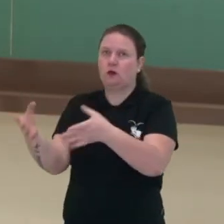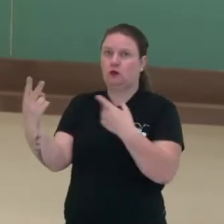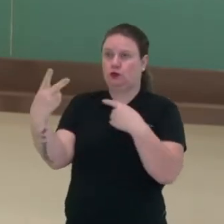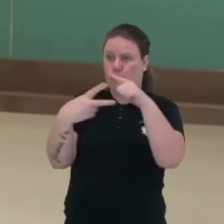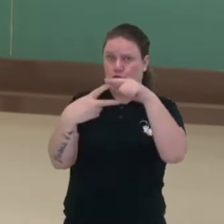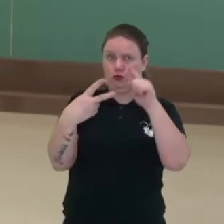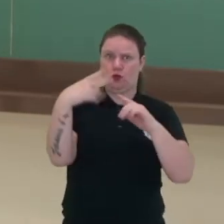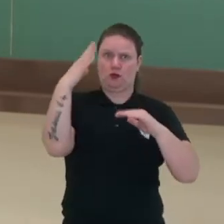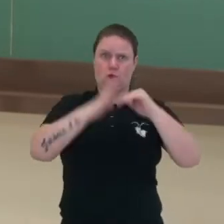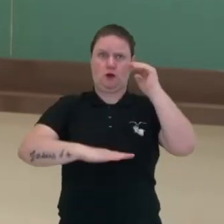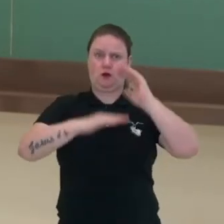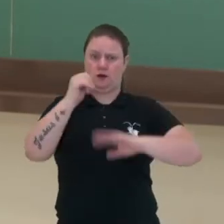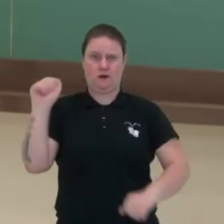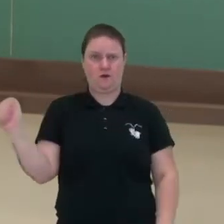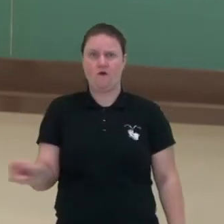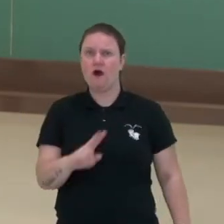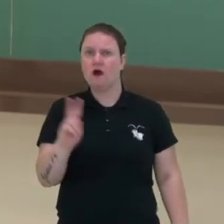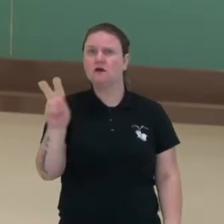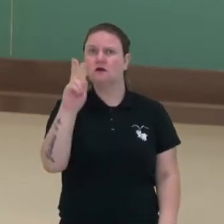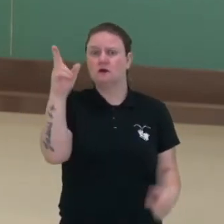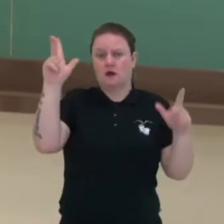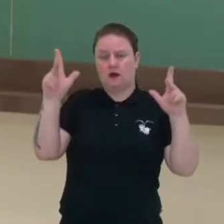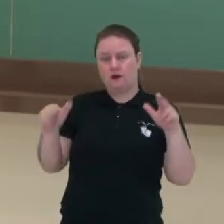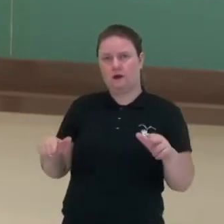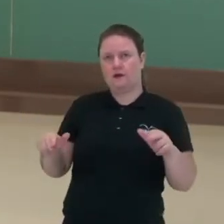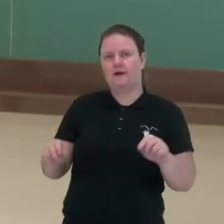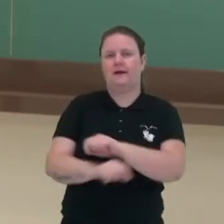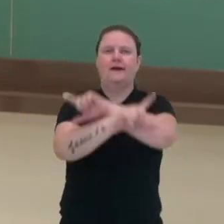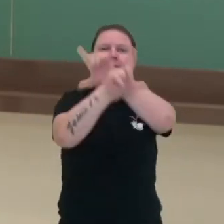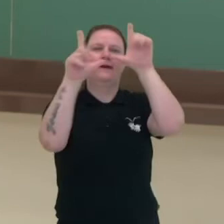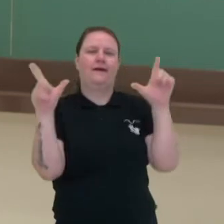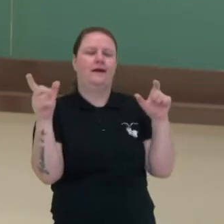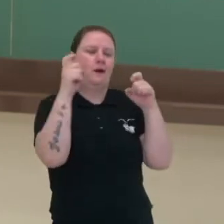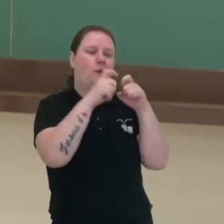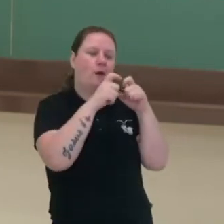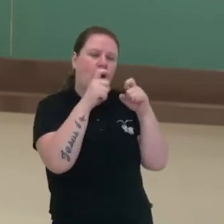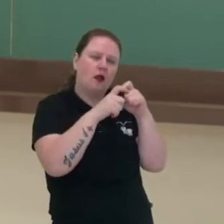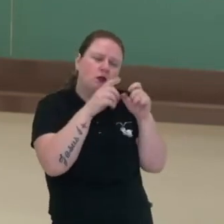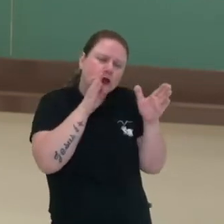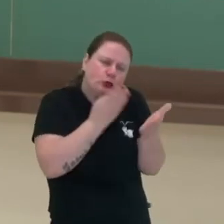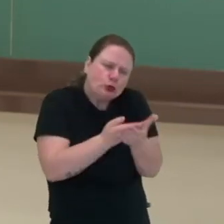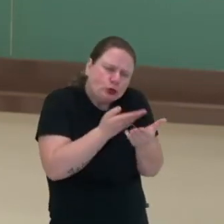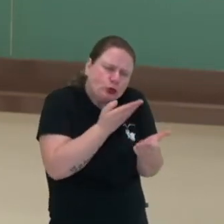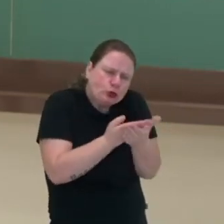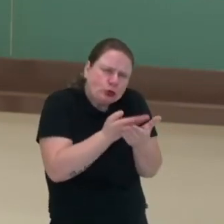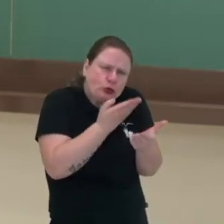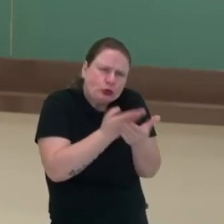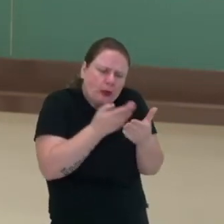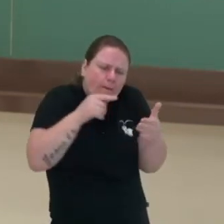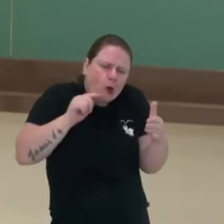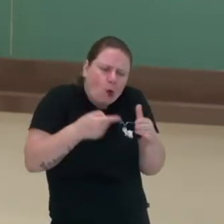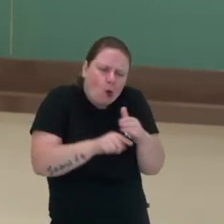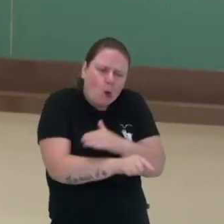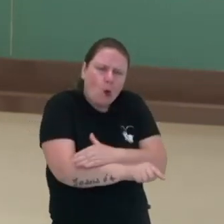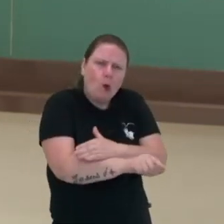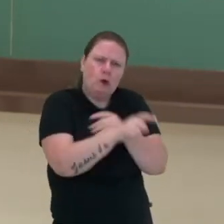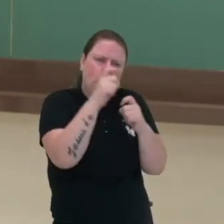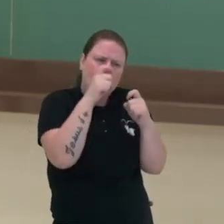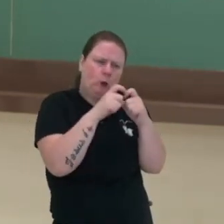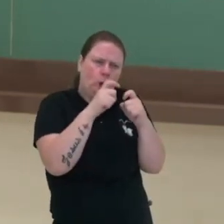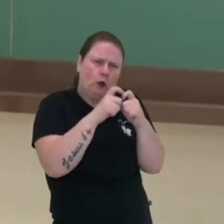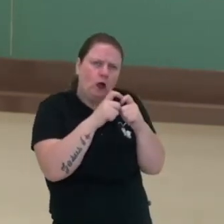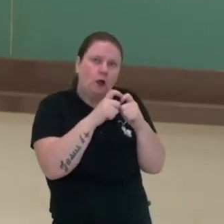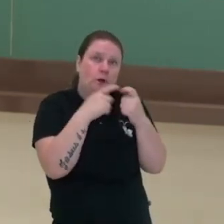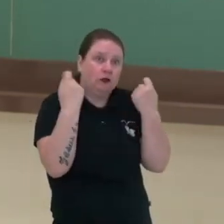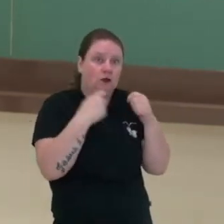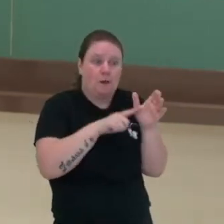ser igualmente valorizadas. Claro, o doutor teve que estudar mais, a profissão dele é mais minuciosa, portanto ele é